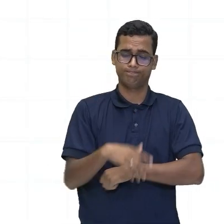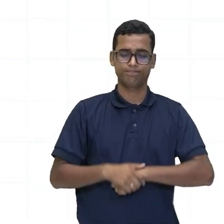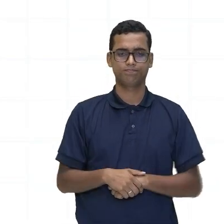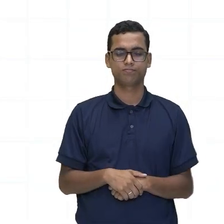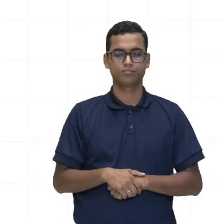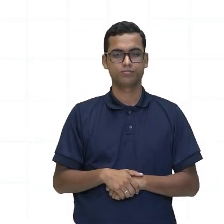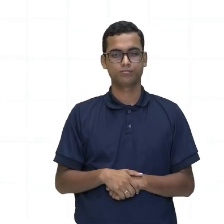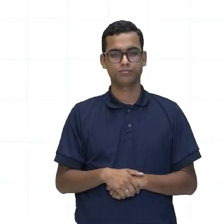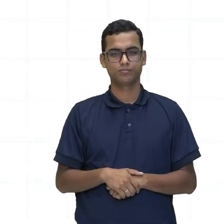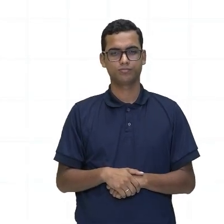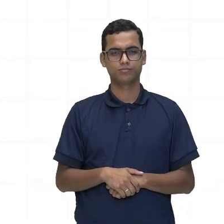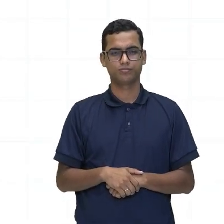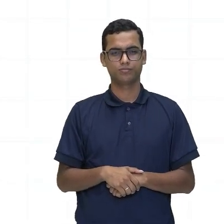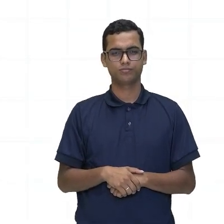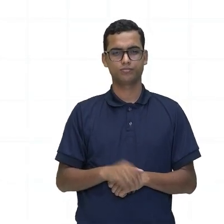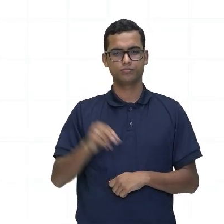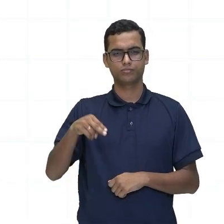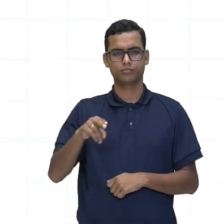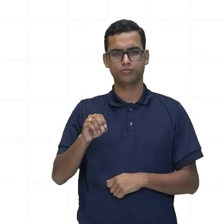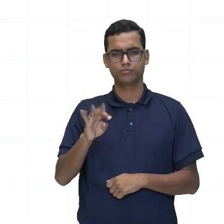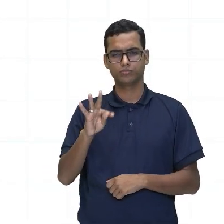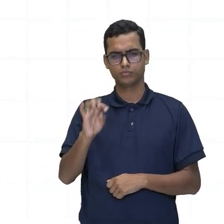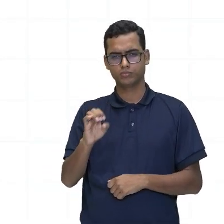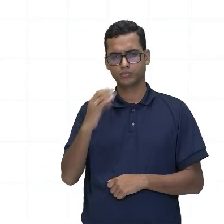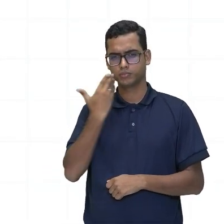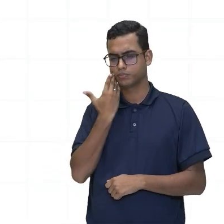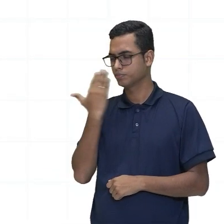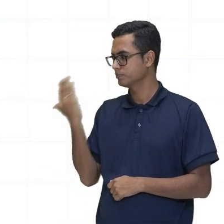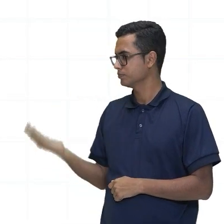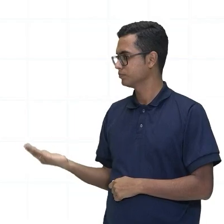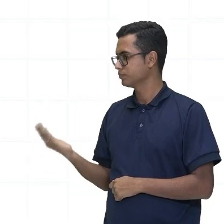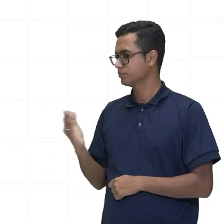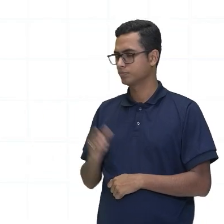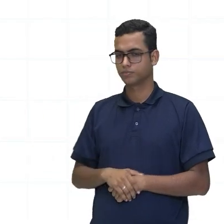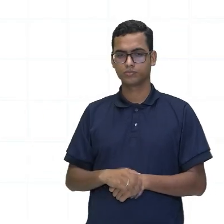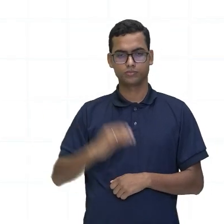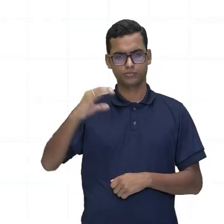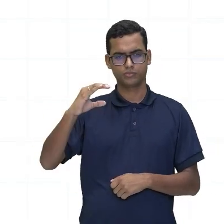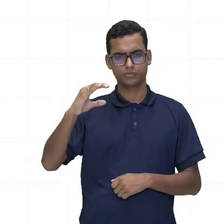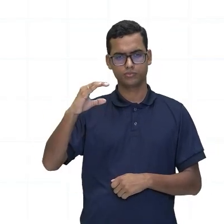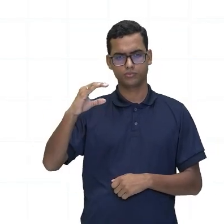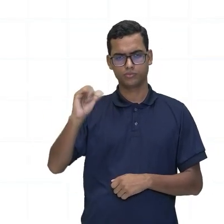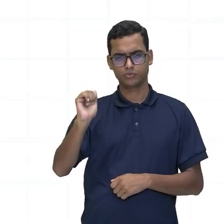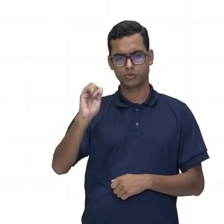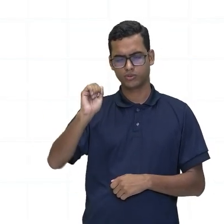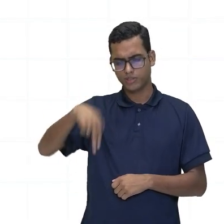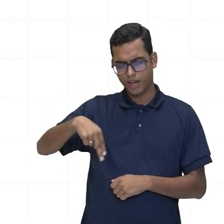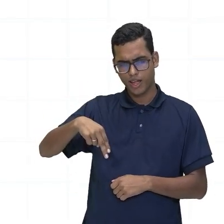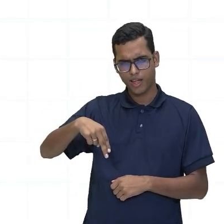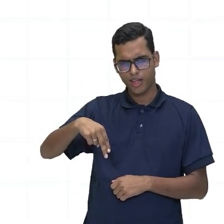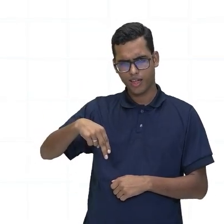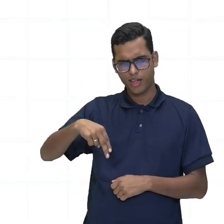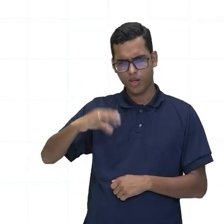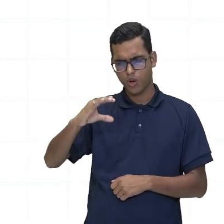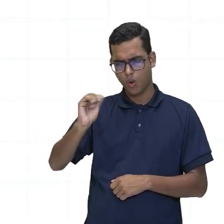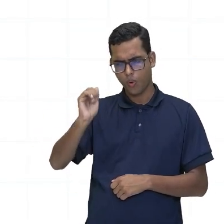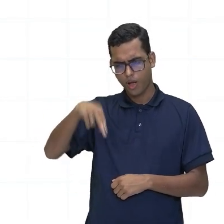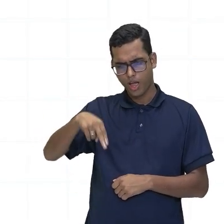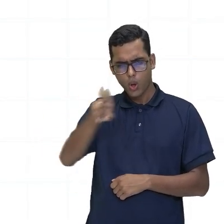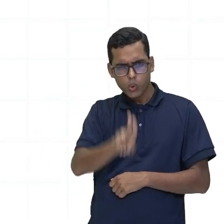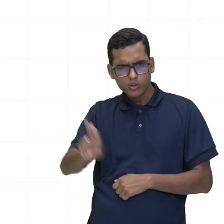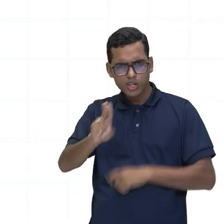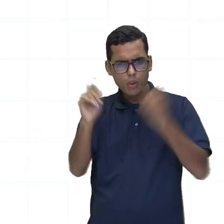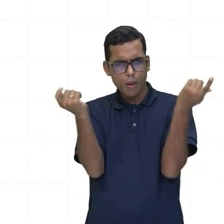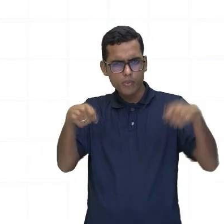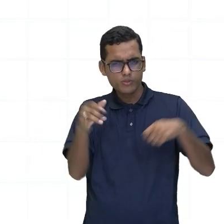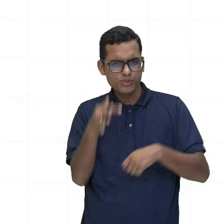Nota. Nós não usamos o can para falar sobre possibilidades futuras. Nunca. O verbo modal can nunca